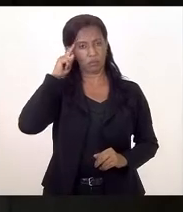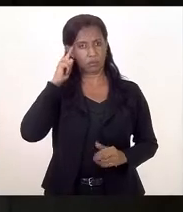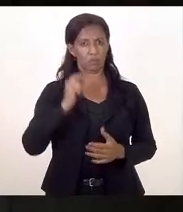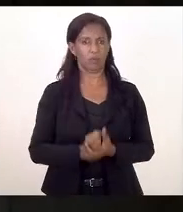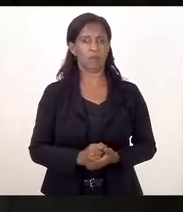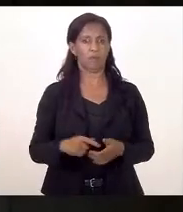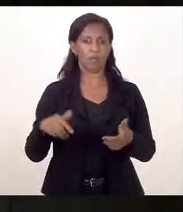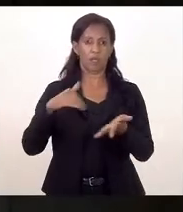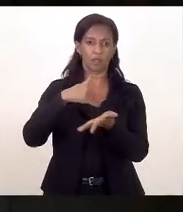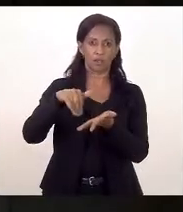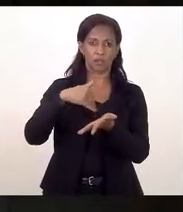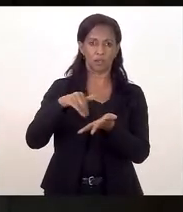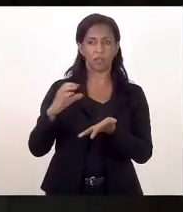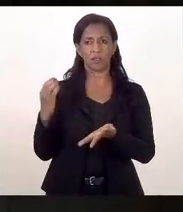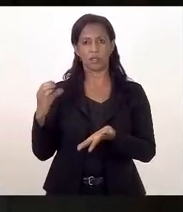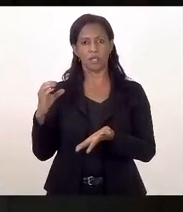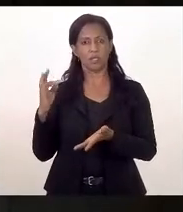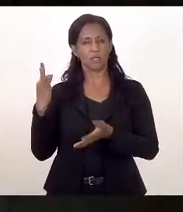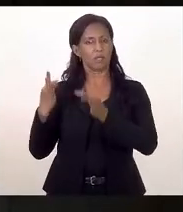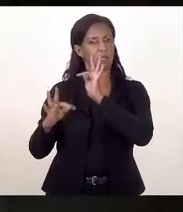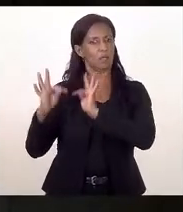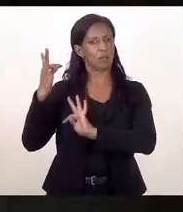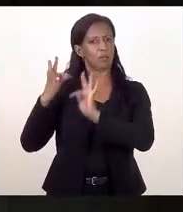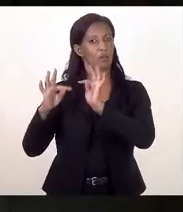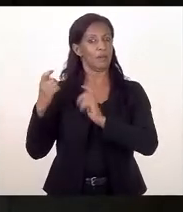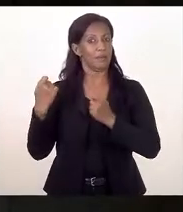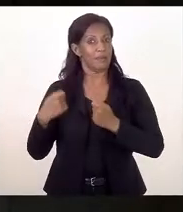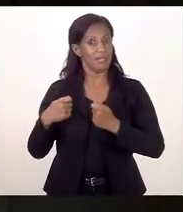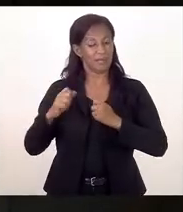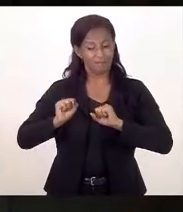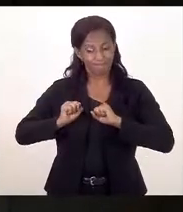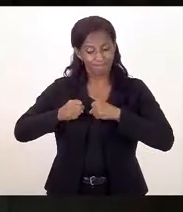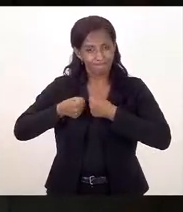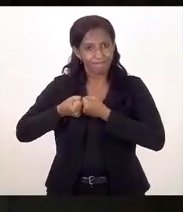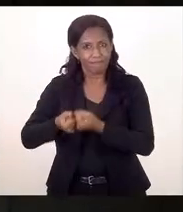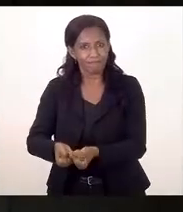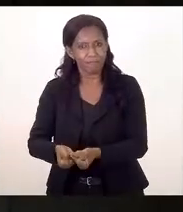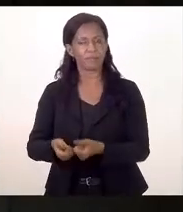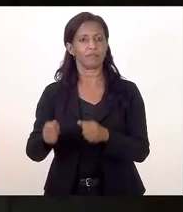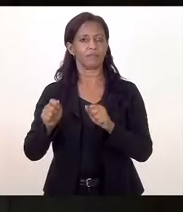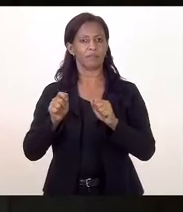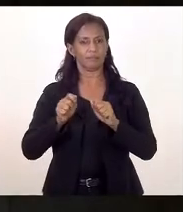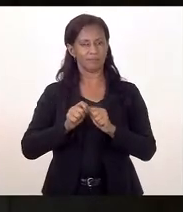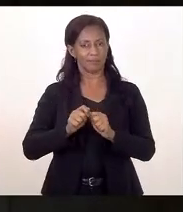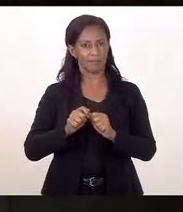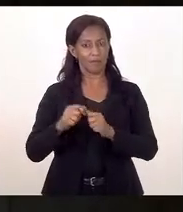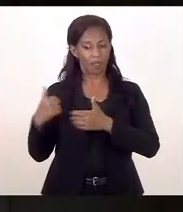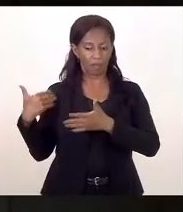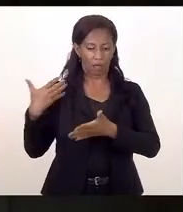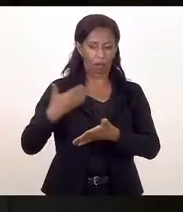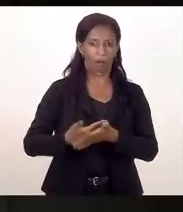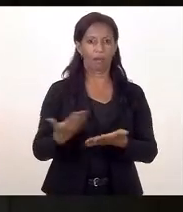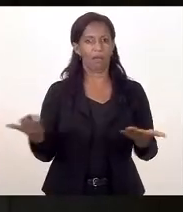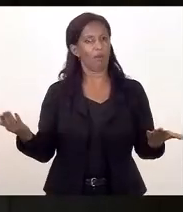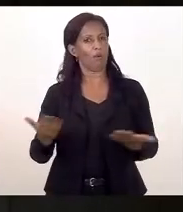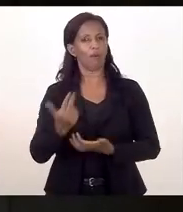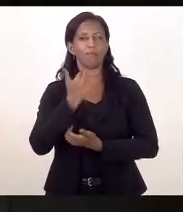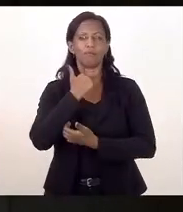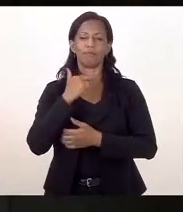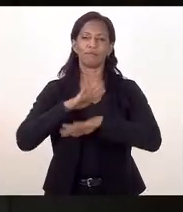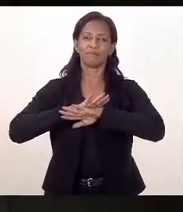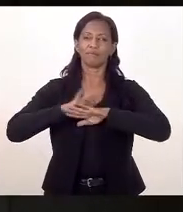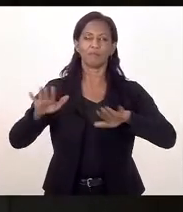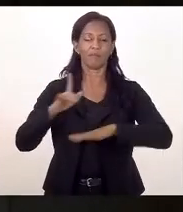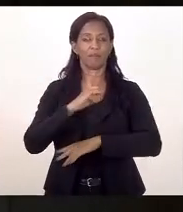a Secretaria de Ciência e Tecnologia, tem que se empenhar e tem que fazer. Tem que vir agora. Não dá mais